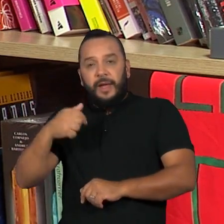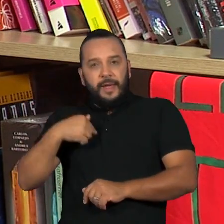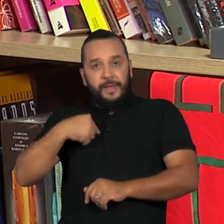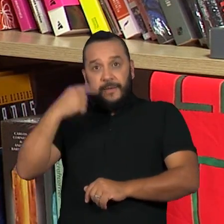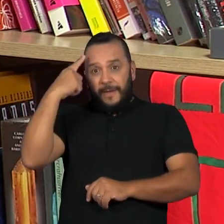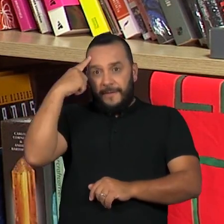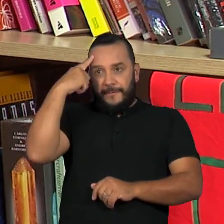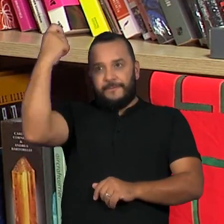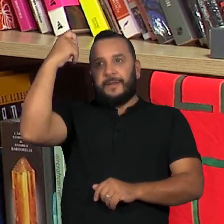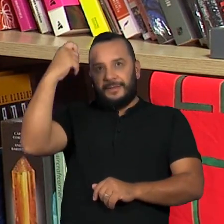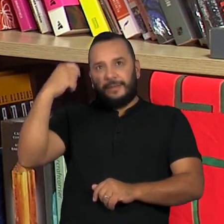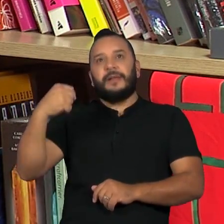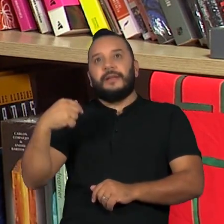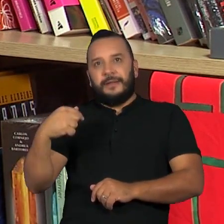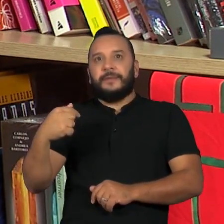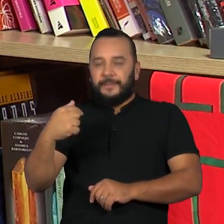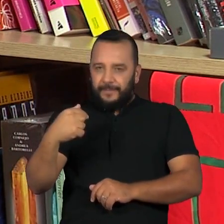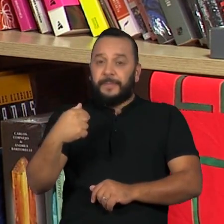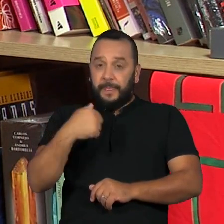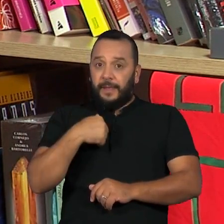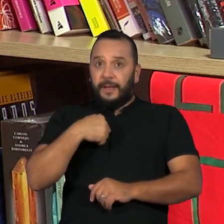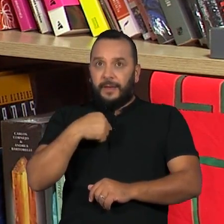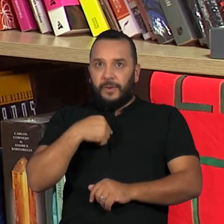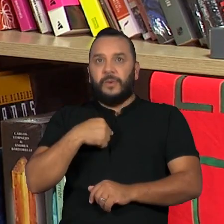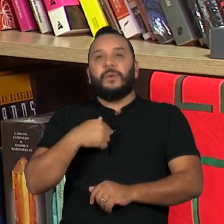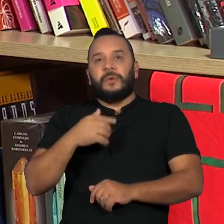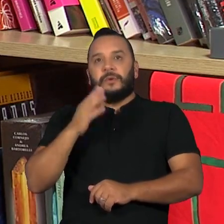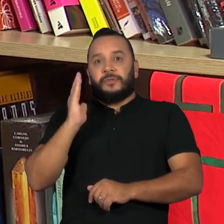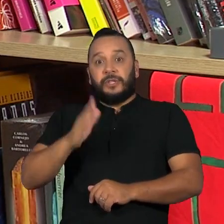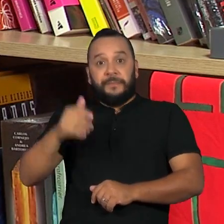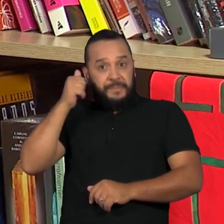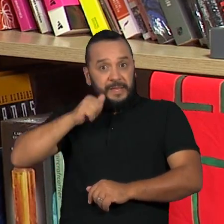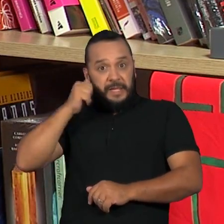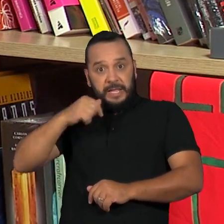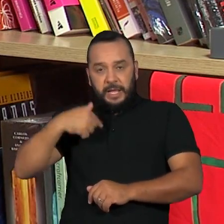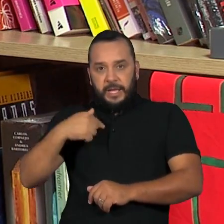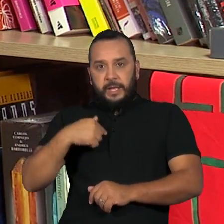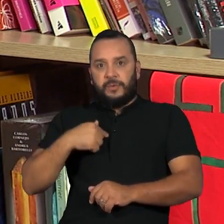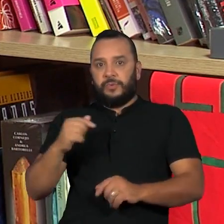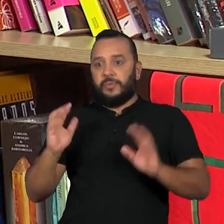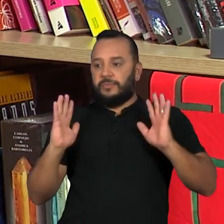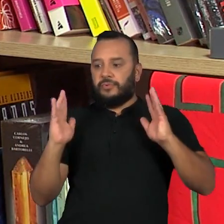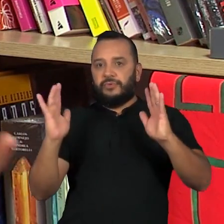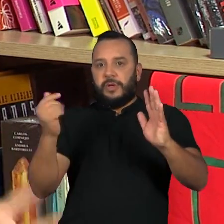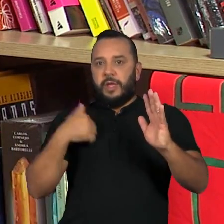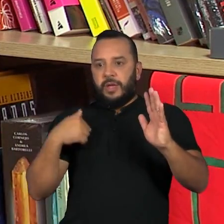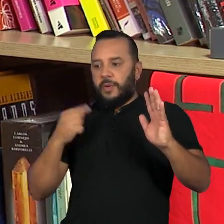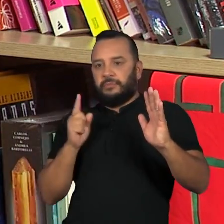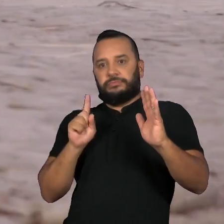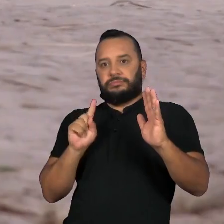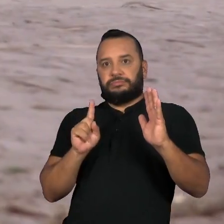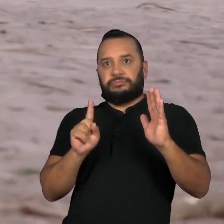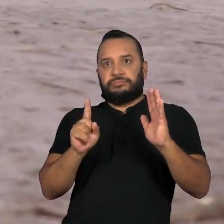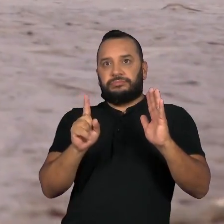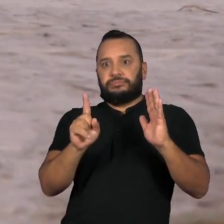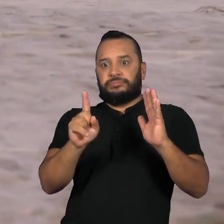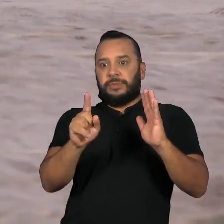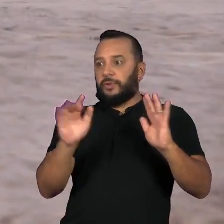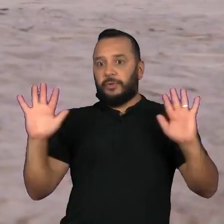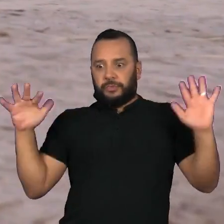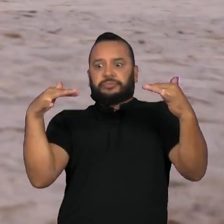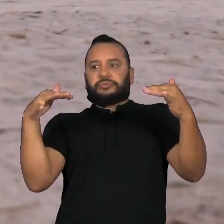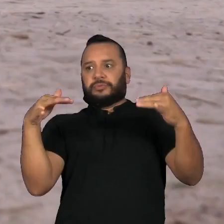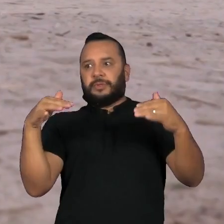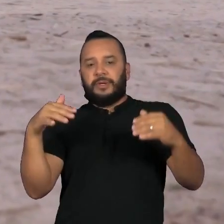de transformação, que foi cruzar a aldeia pelo meio, sendo menina. E aí, enfim, foi um evento na aldeia e aquilo